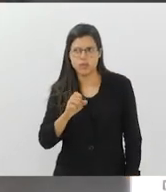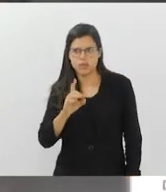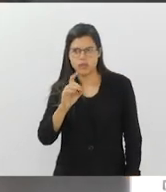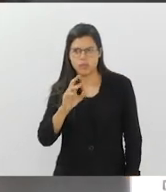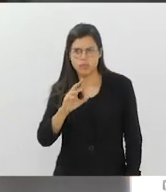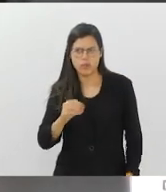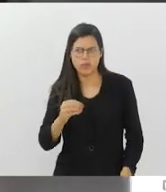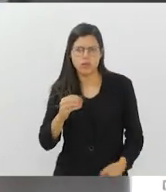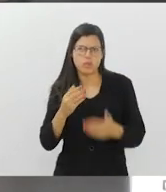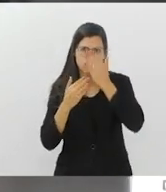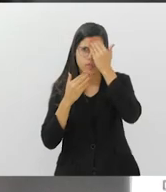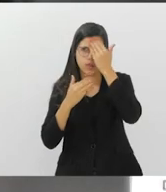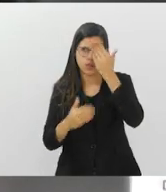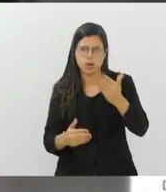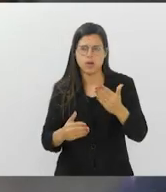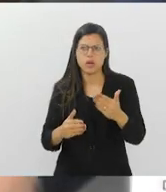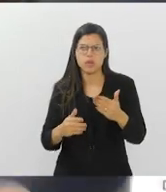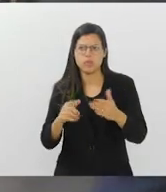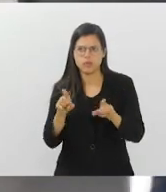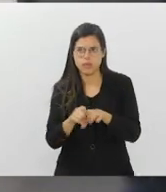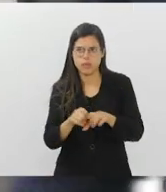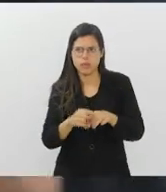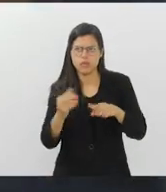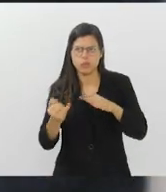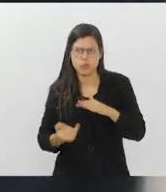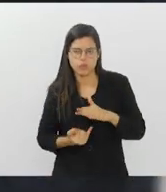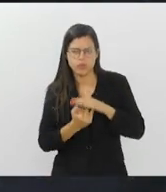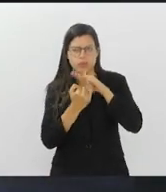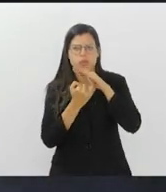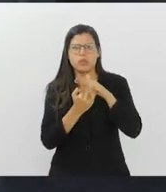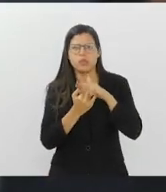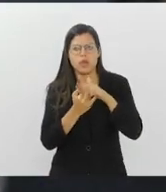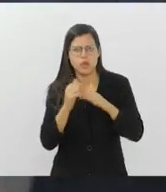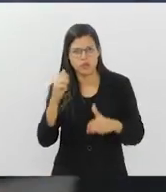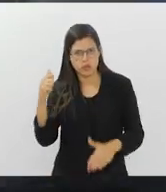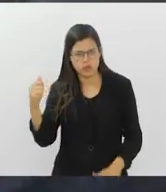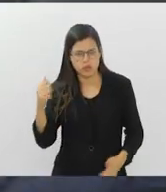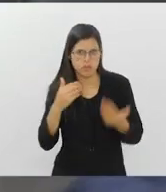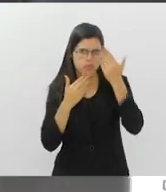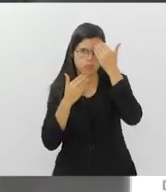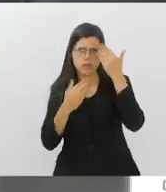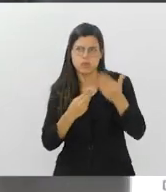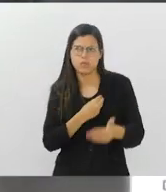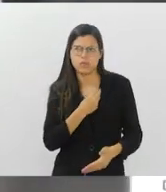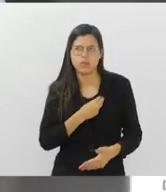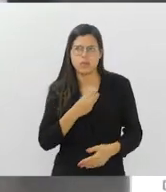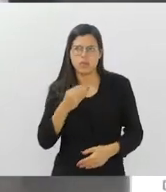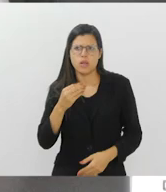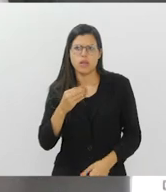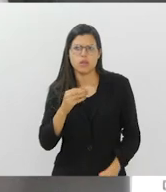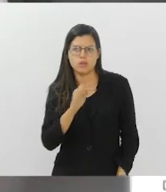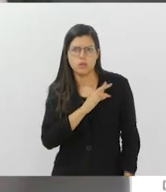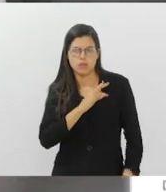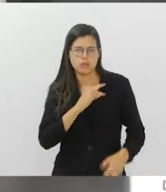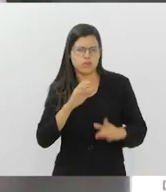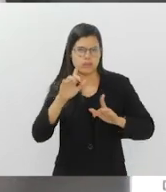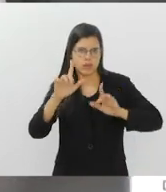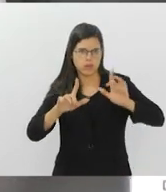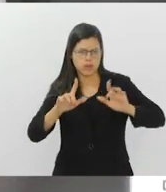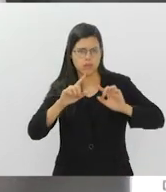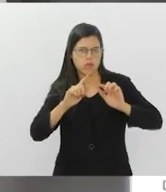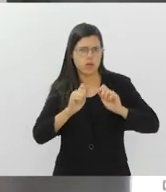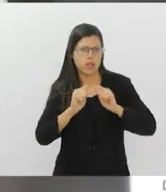presença. Senhoras e senhores também das instituições, das federações, muito obrigado pela presença. Os técnicos aqui da TV Alerj, todos